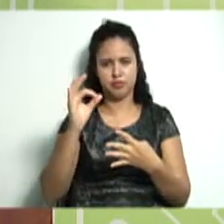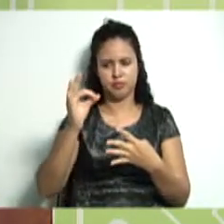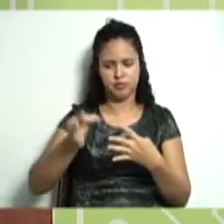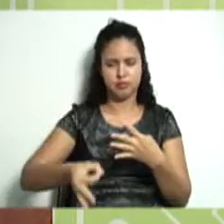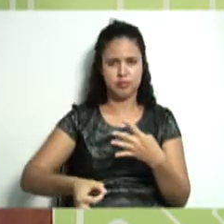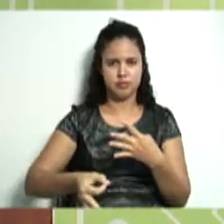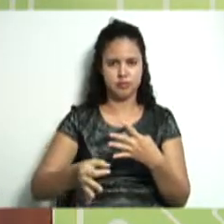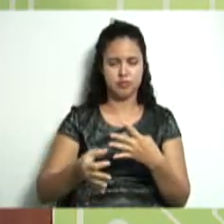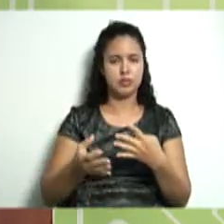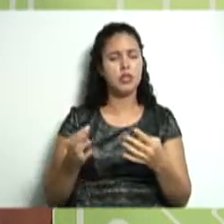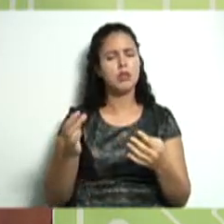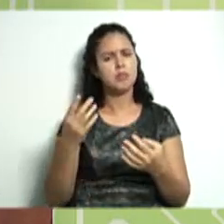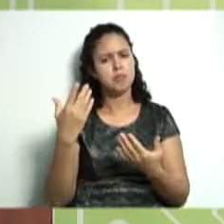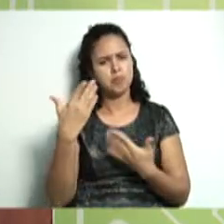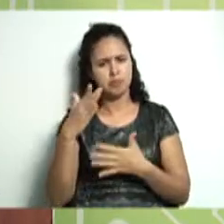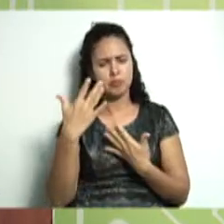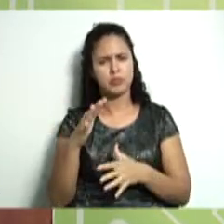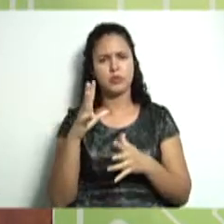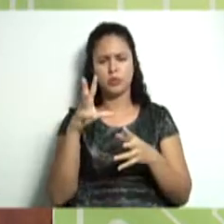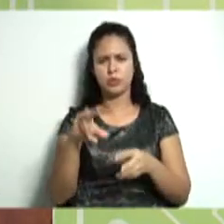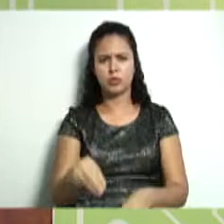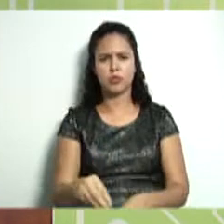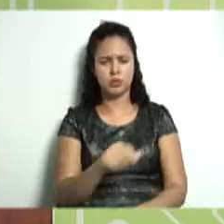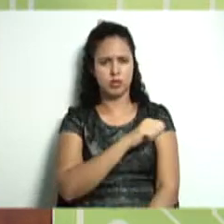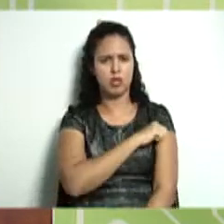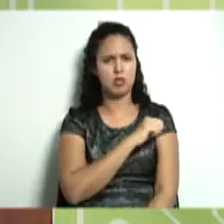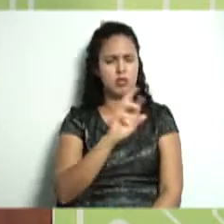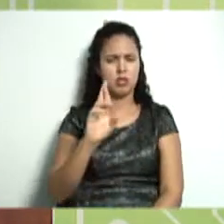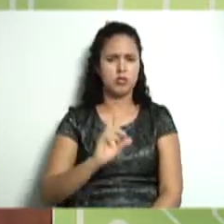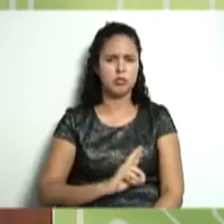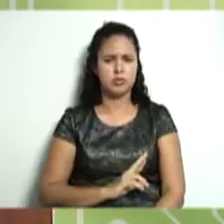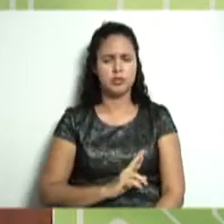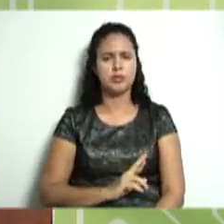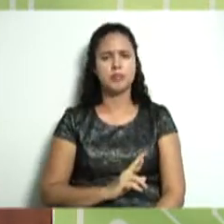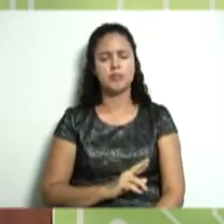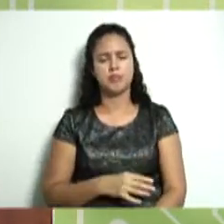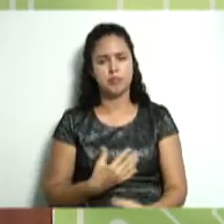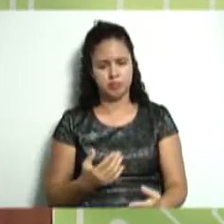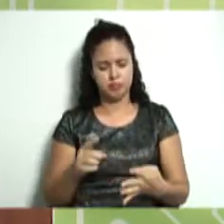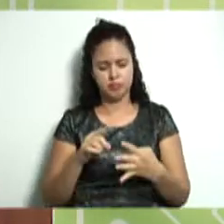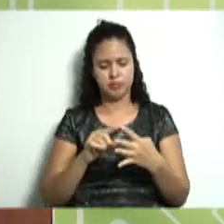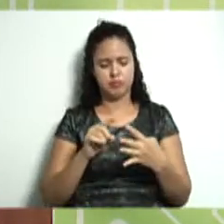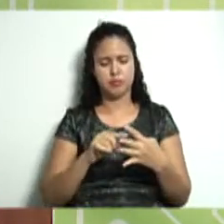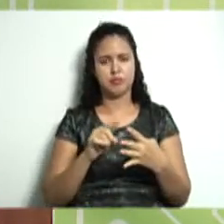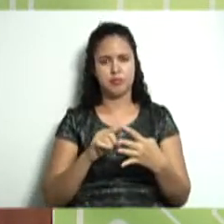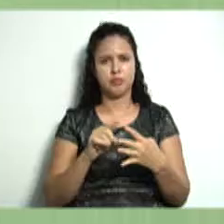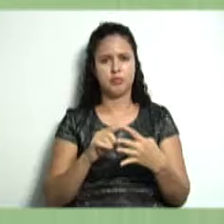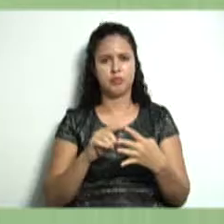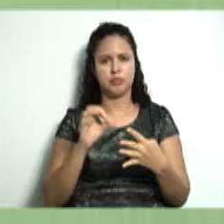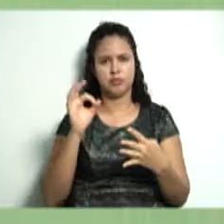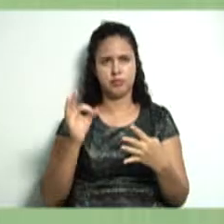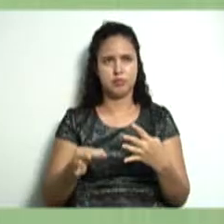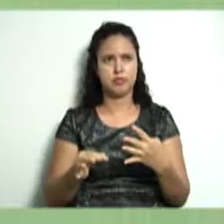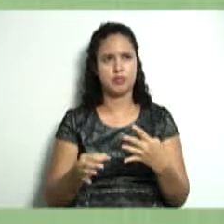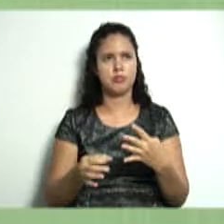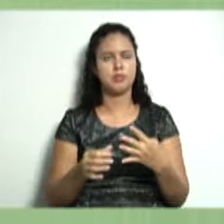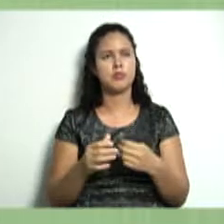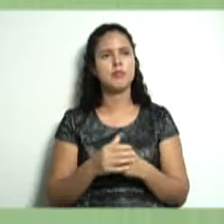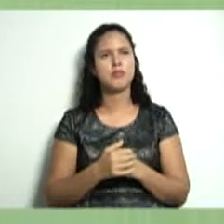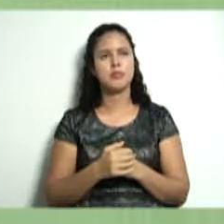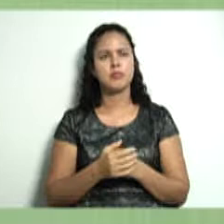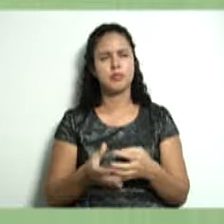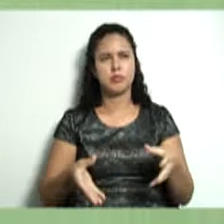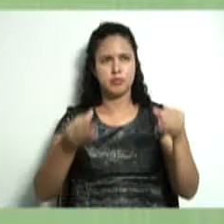os nossos colegas professores estão nos enviando. Sim, a alternativa é correta. Vamos lá voltar para a alternativa, só para a